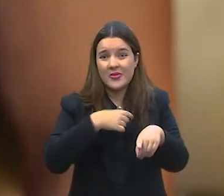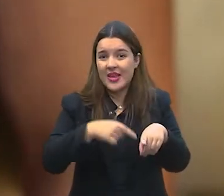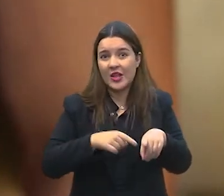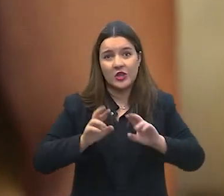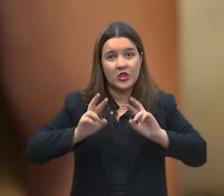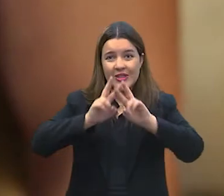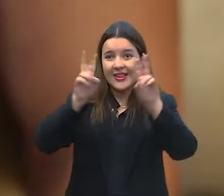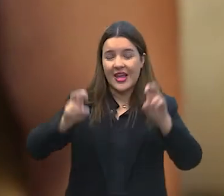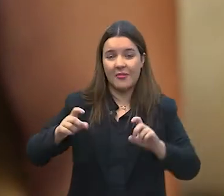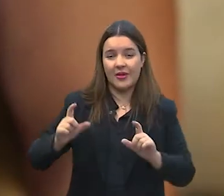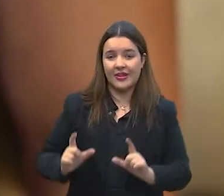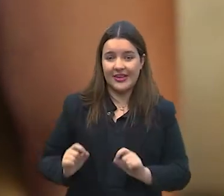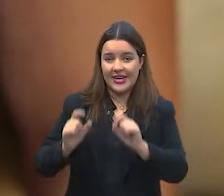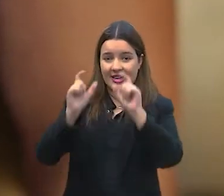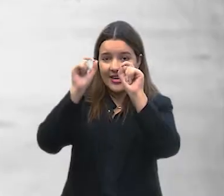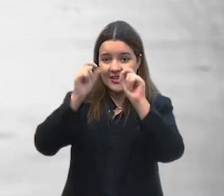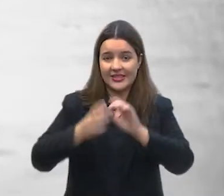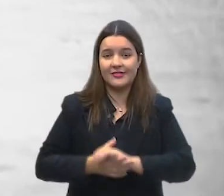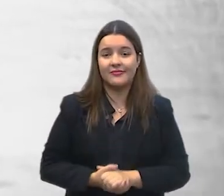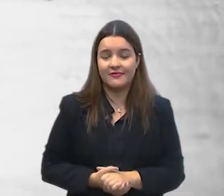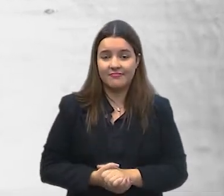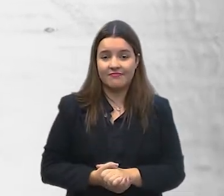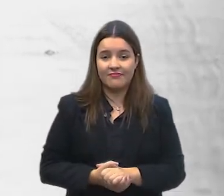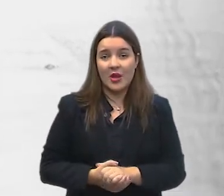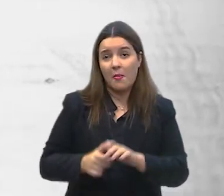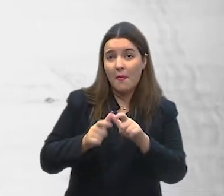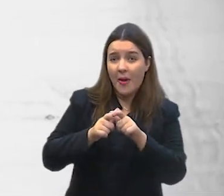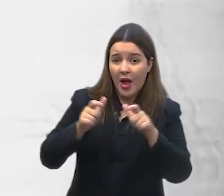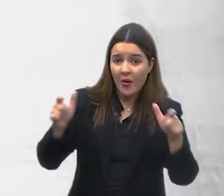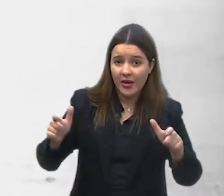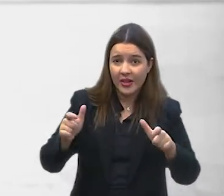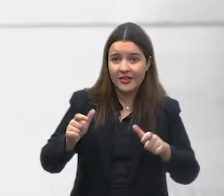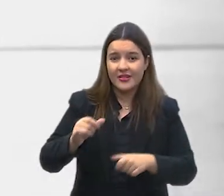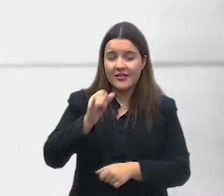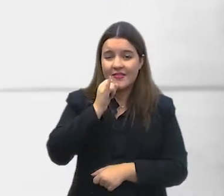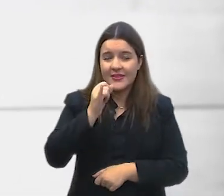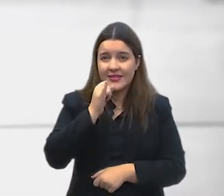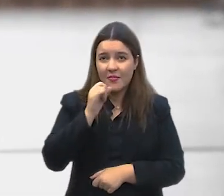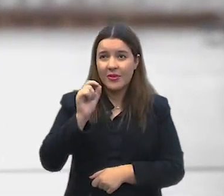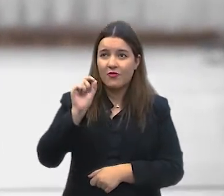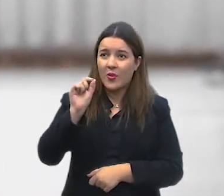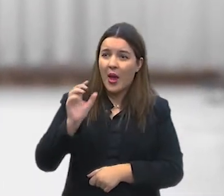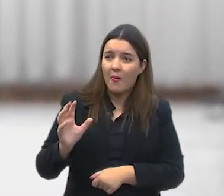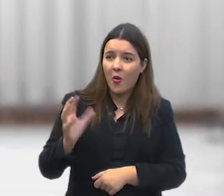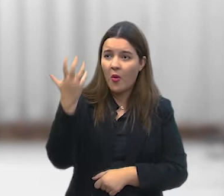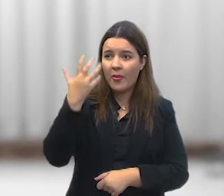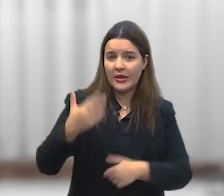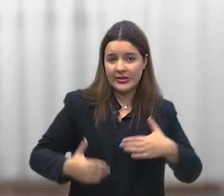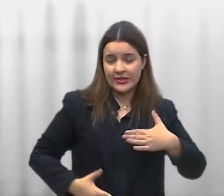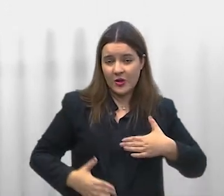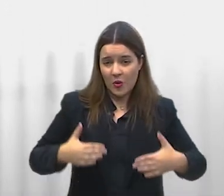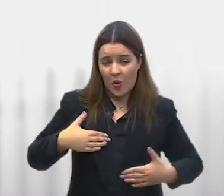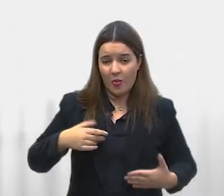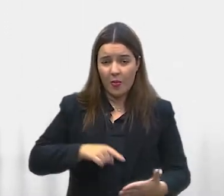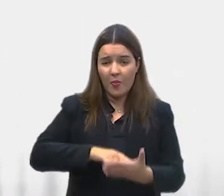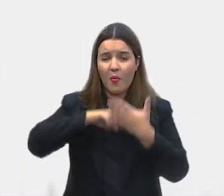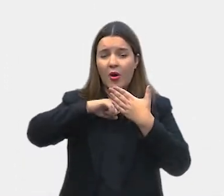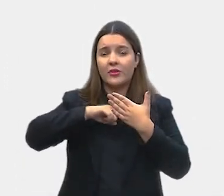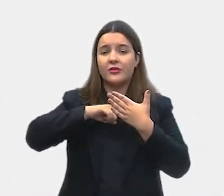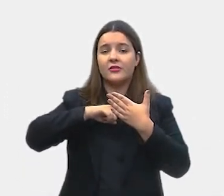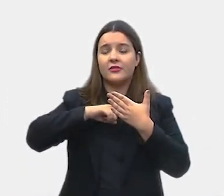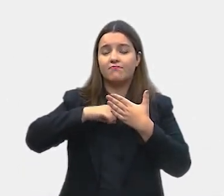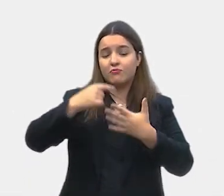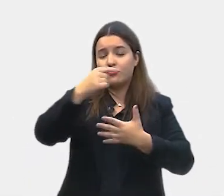da próstata. Veja que coisa curiosa, né? A maioria das vezes, quando existem sintomas relacionados ao câncer de próstata,